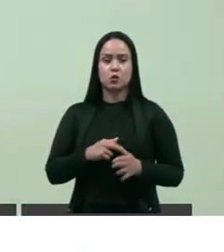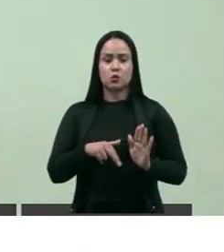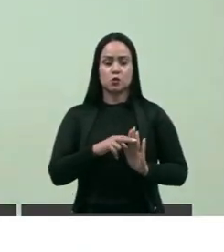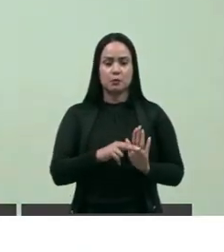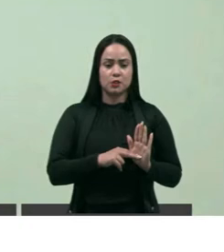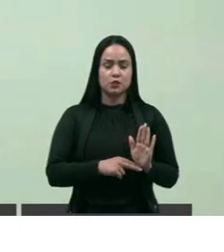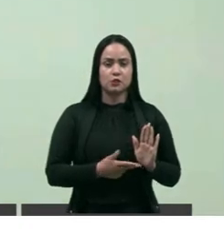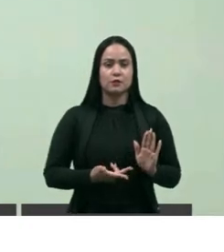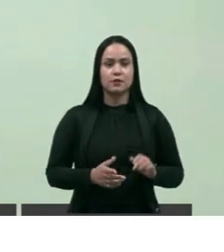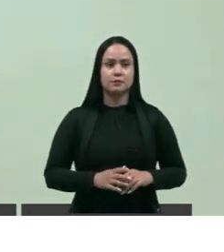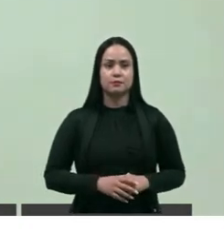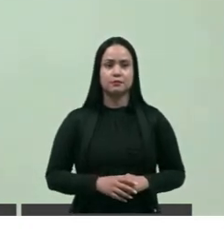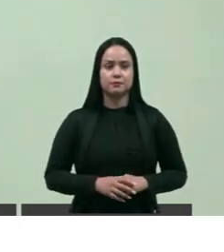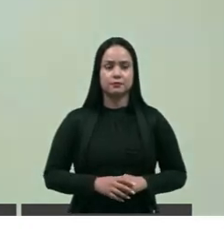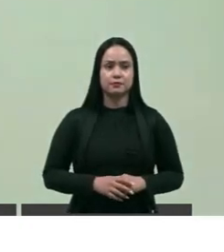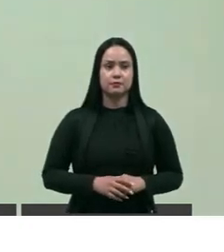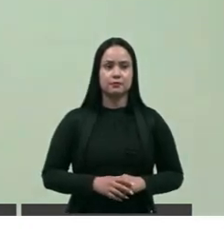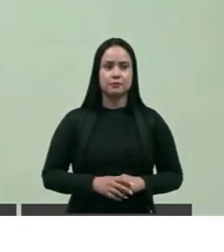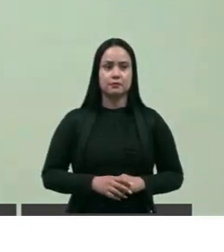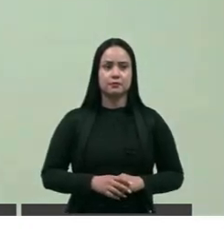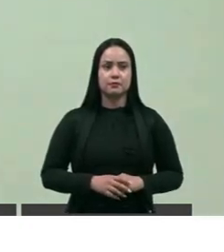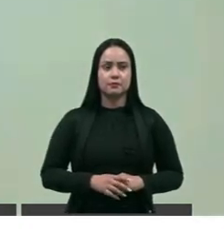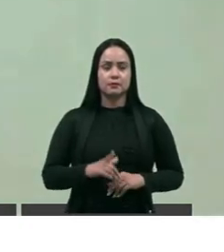e adequada às contingências e